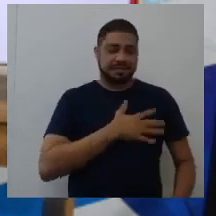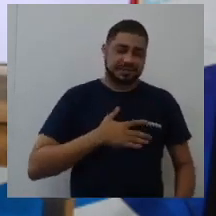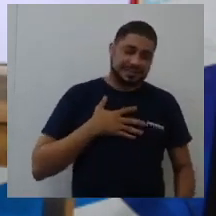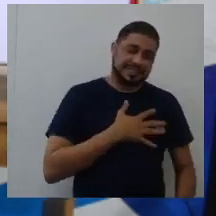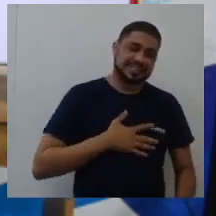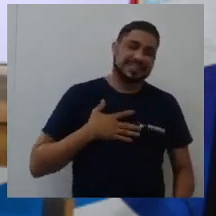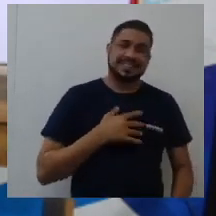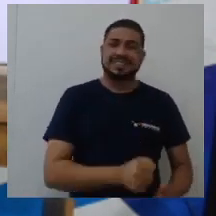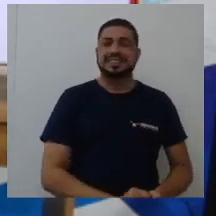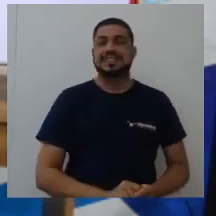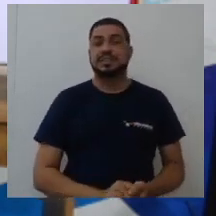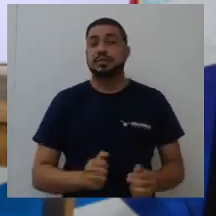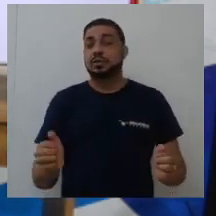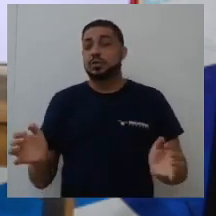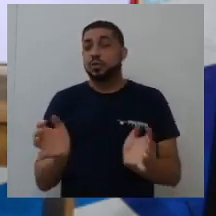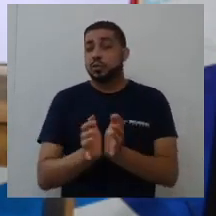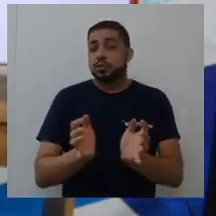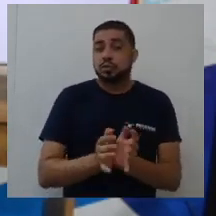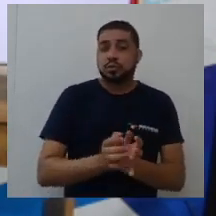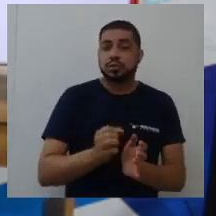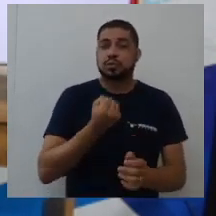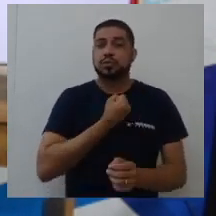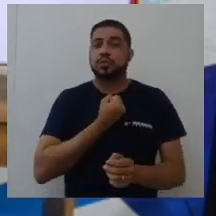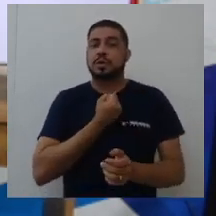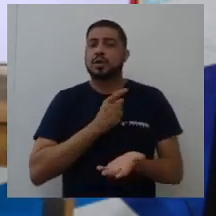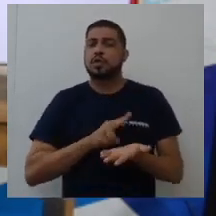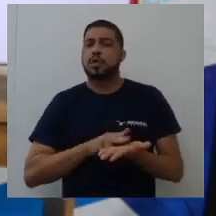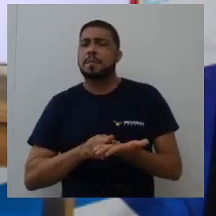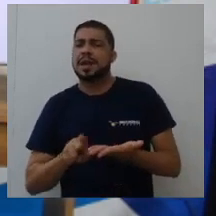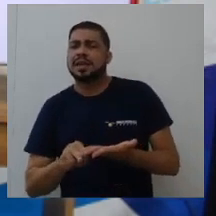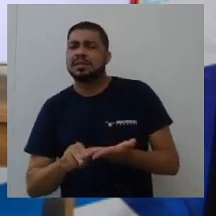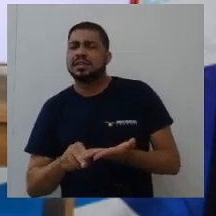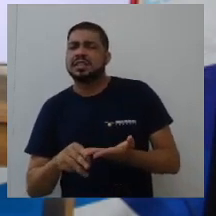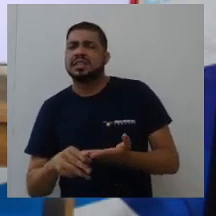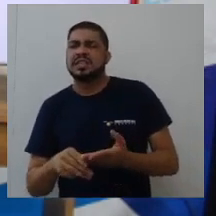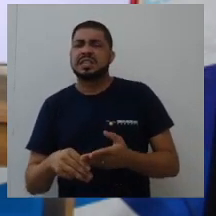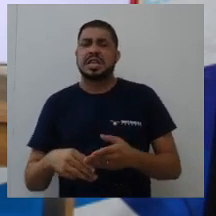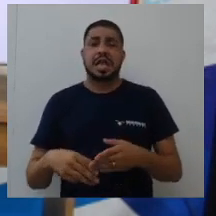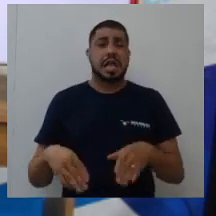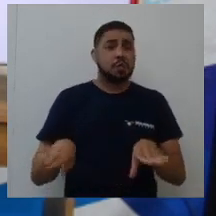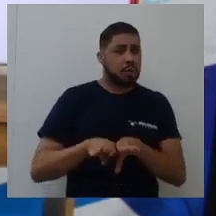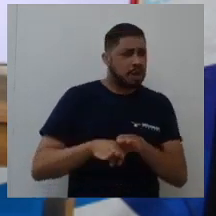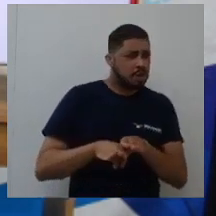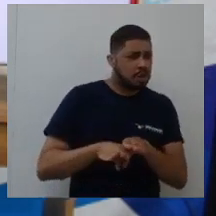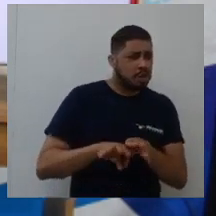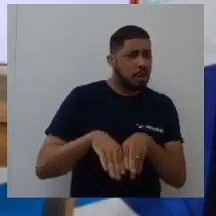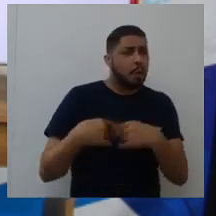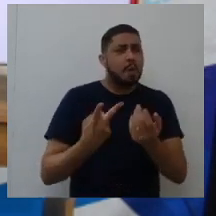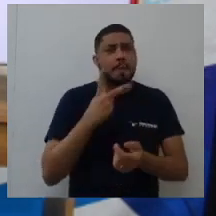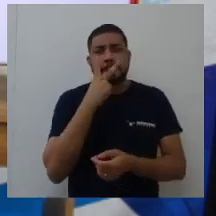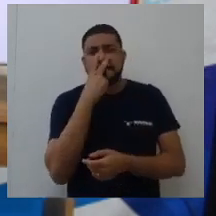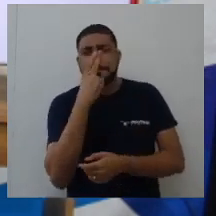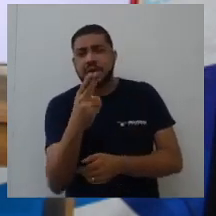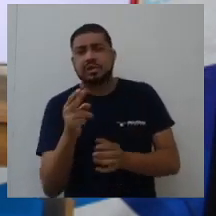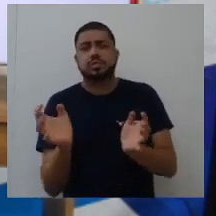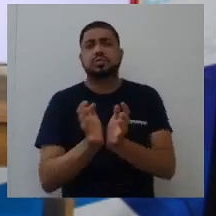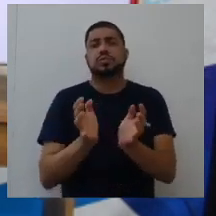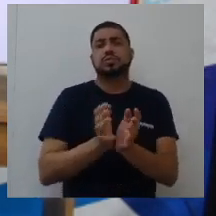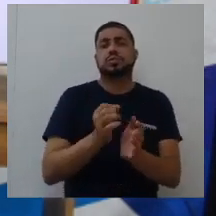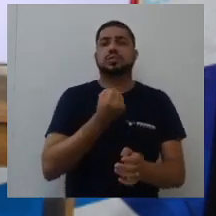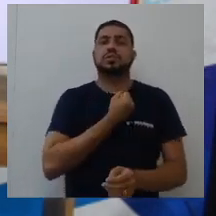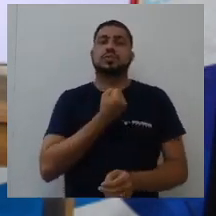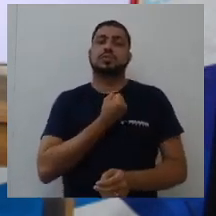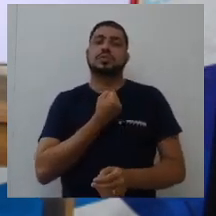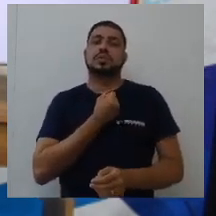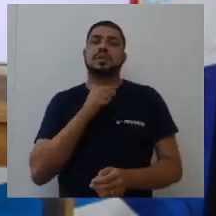lá. O conjunto dos números complexos é igual, eita, ou parecido ao conjunto dos